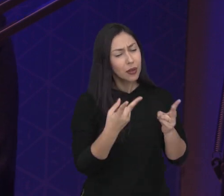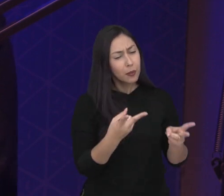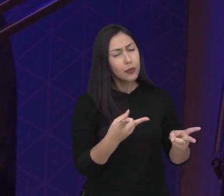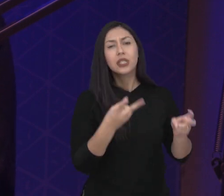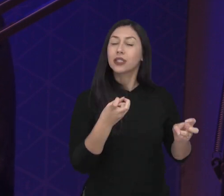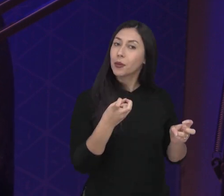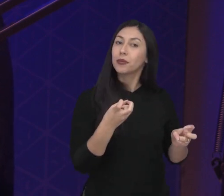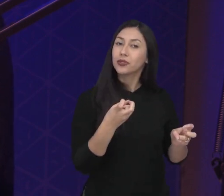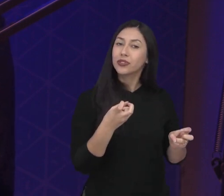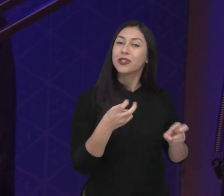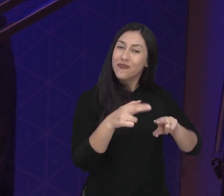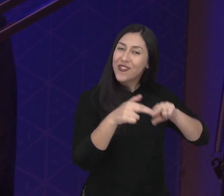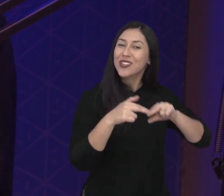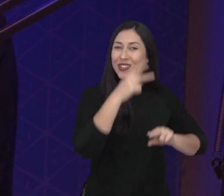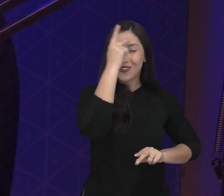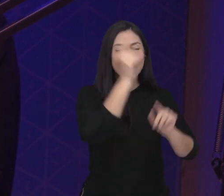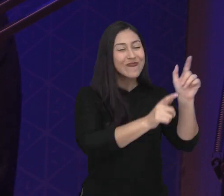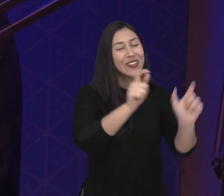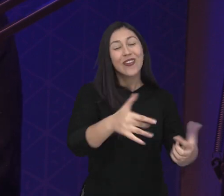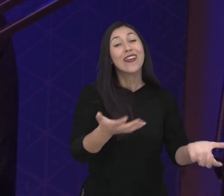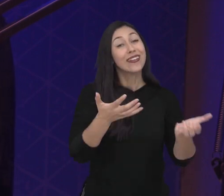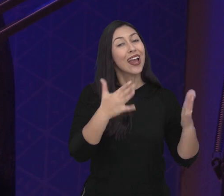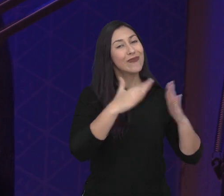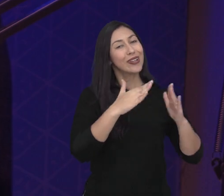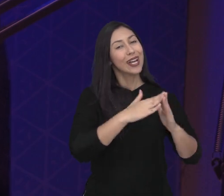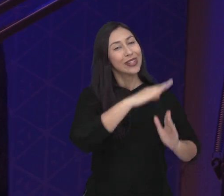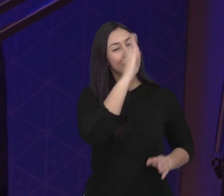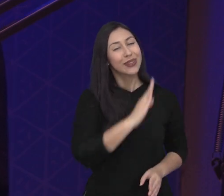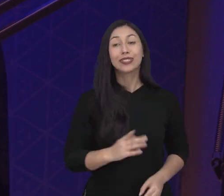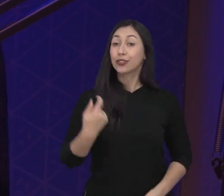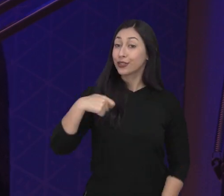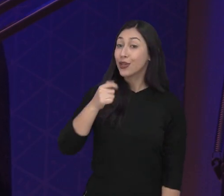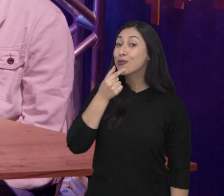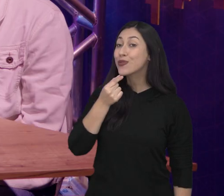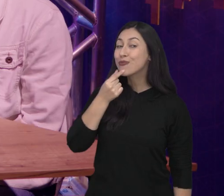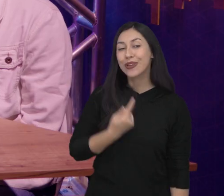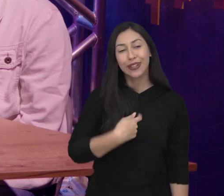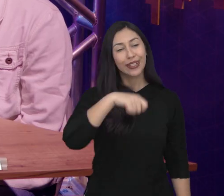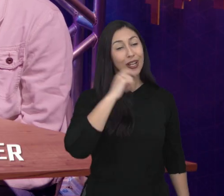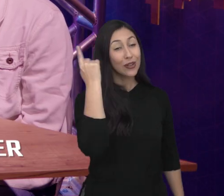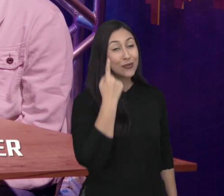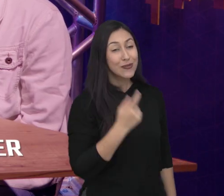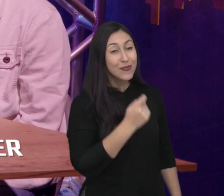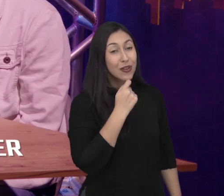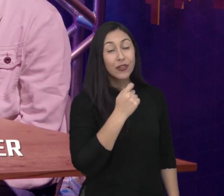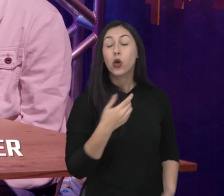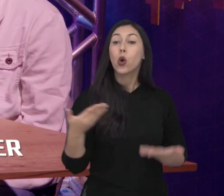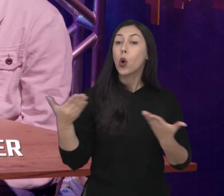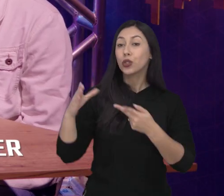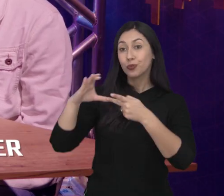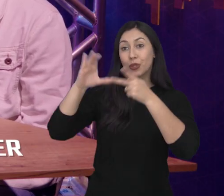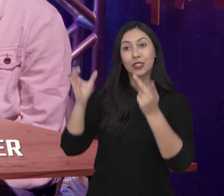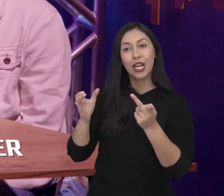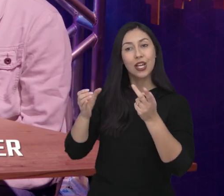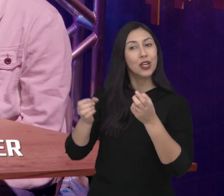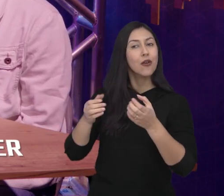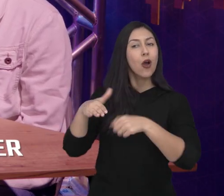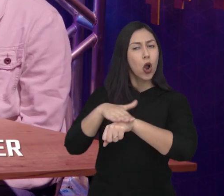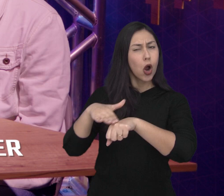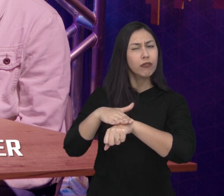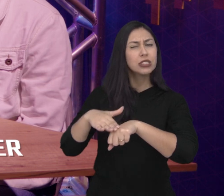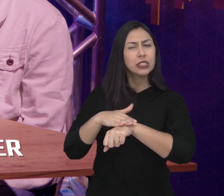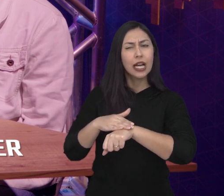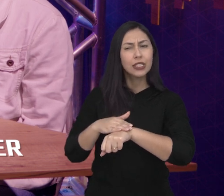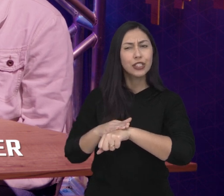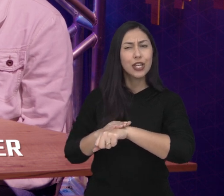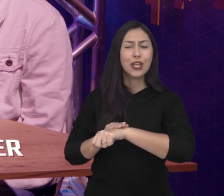fica mais fácil de entender por que é que tanta gente decide vir morar aqui no Brasil. Eu sou Samu Strazer. Eu sou a Miviki. E no Pode Ser